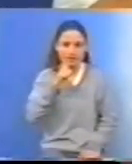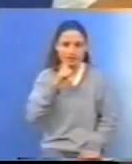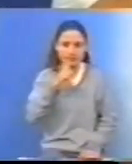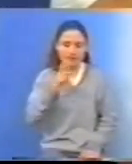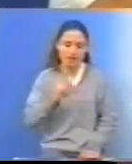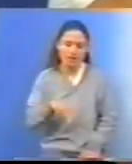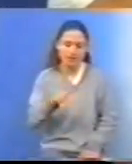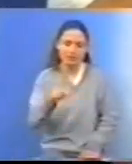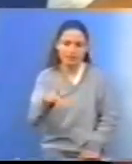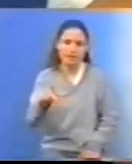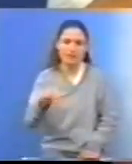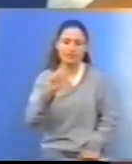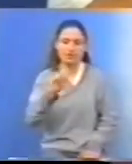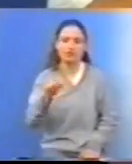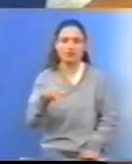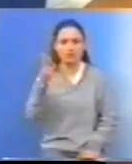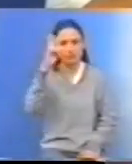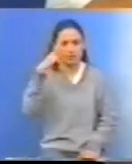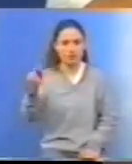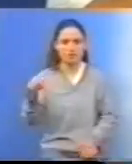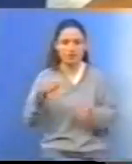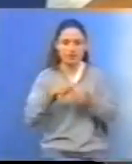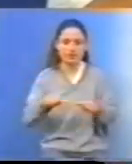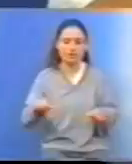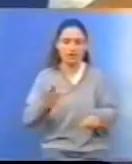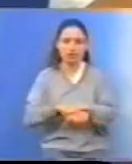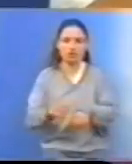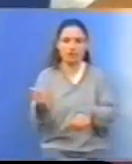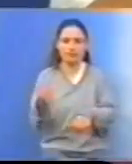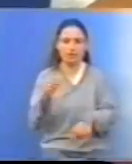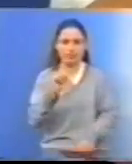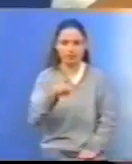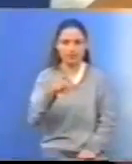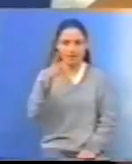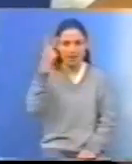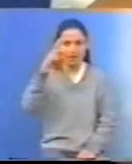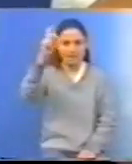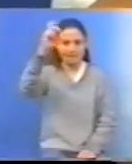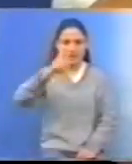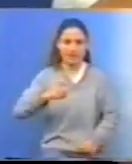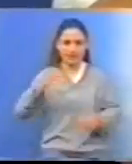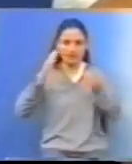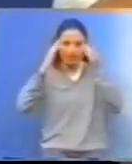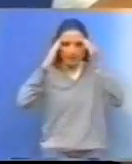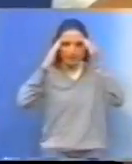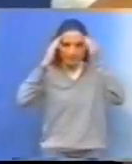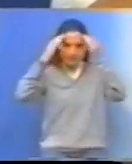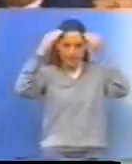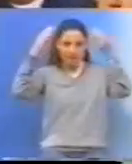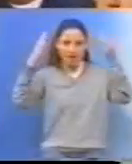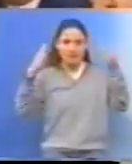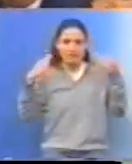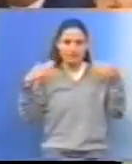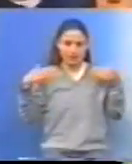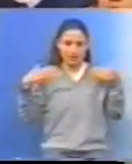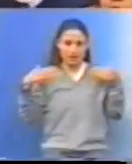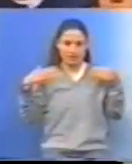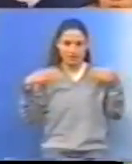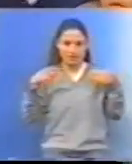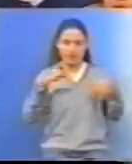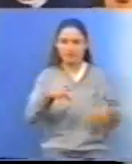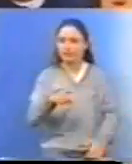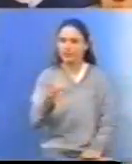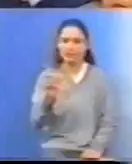sente que o Senhor está chamando você para a vida religiosa, até mesmo porque há meninas chamadas a uma vida religiosa